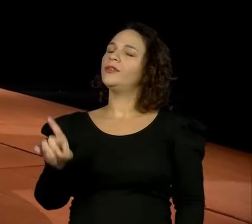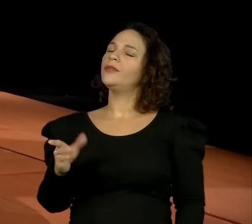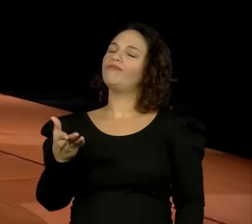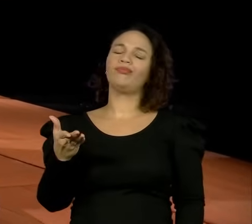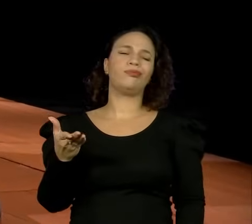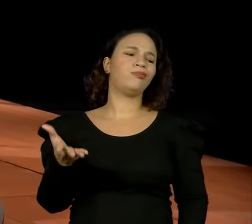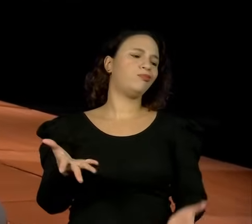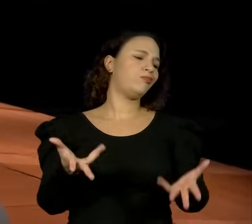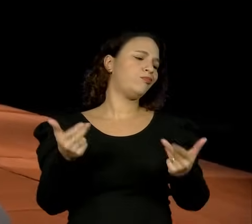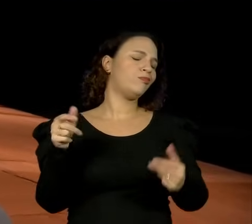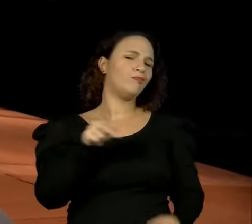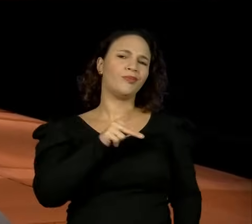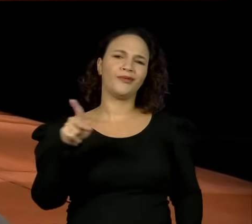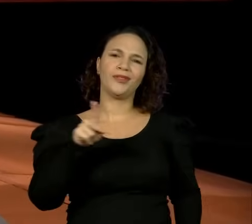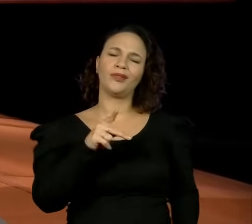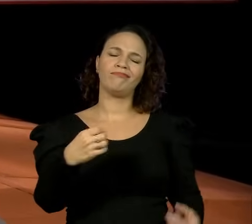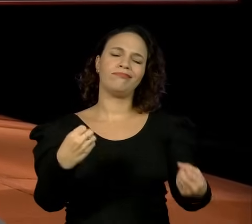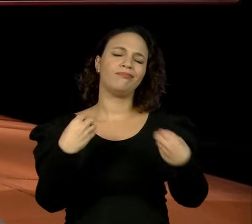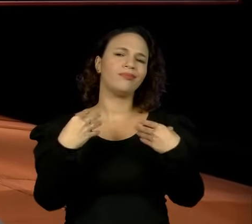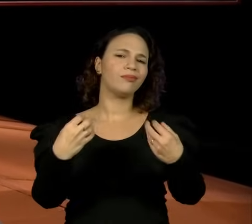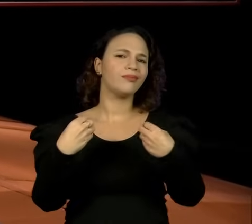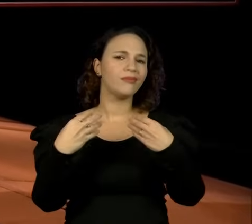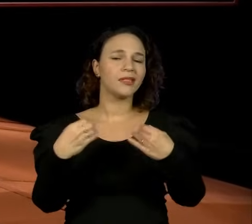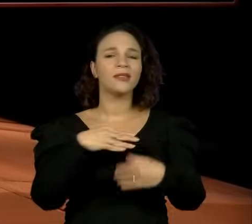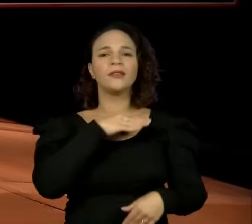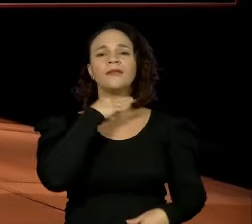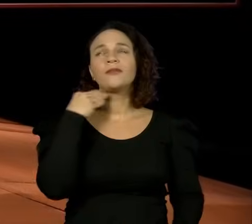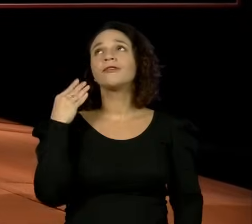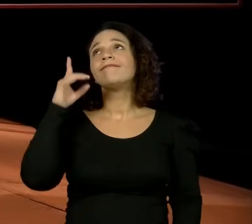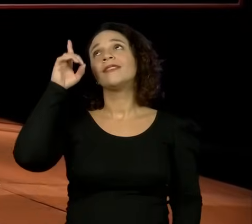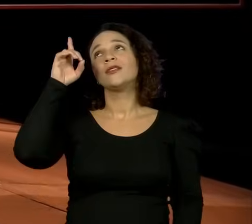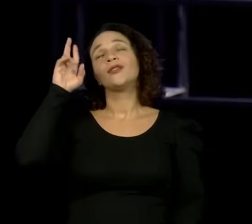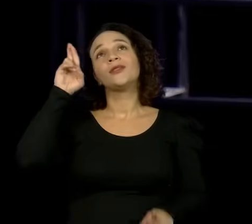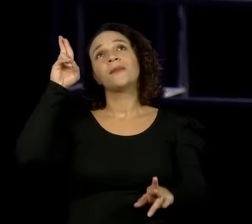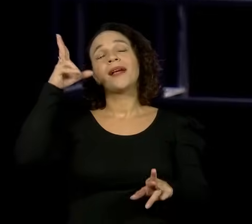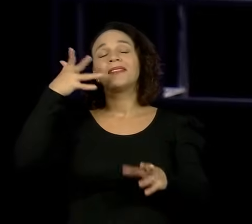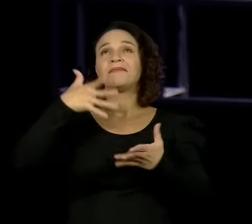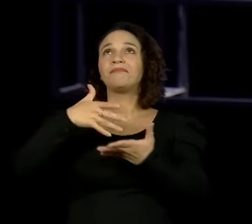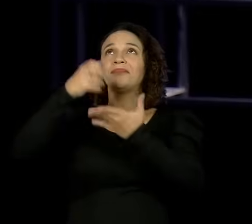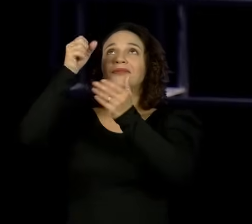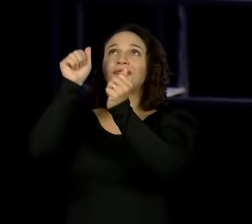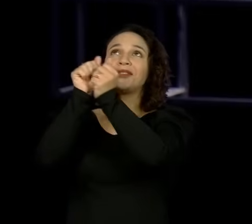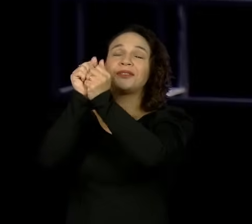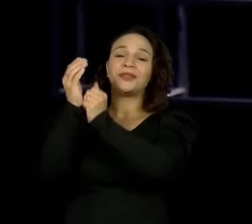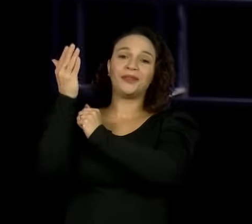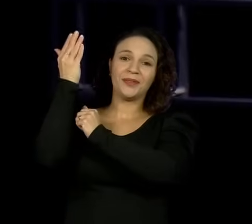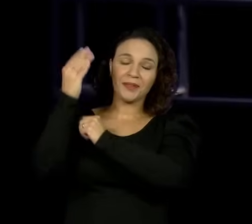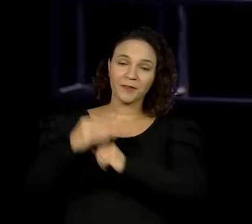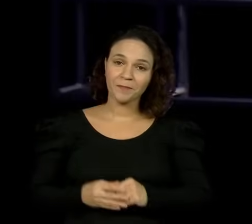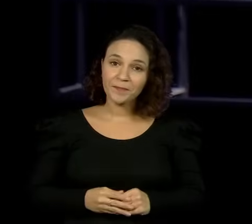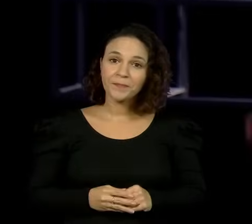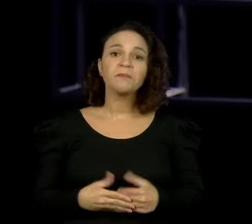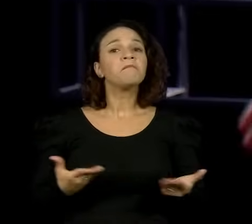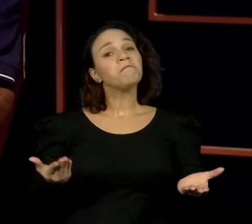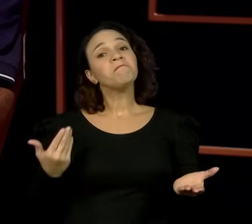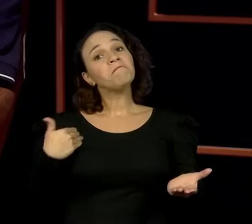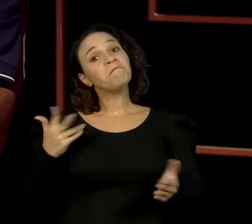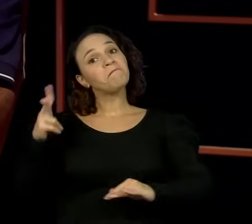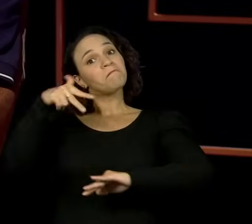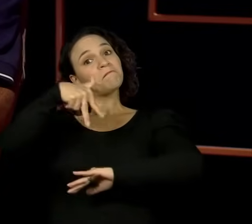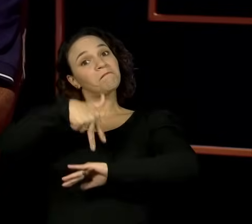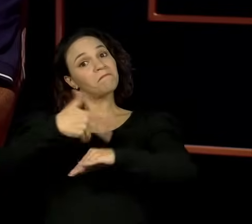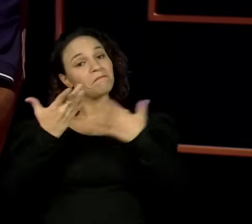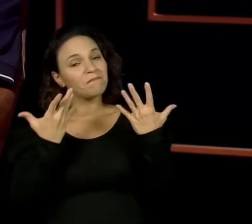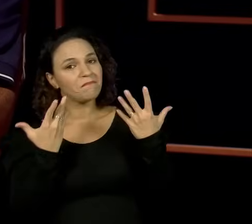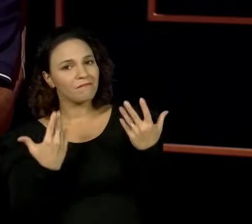professor, um grande mestre, faleceu, que Deus o tenha. E Aí eu fiz.